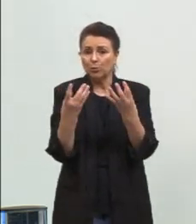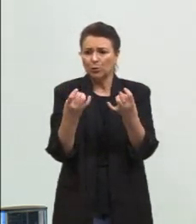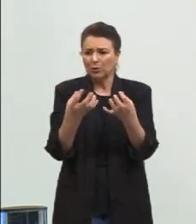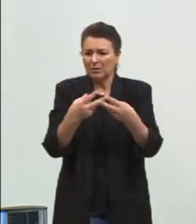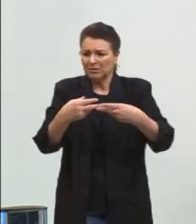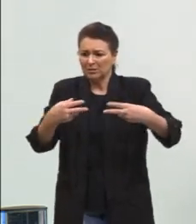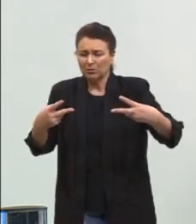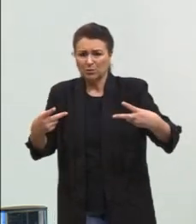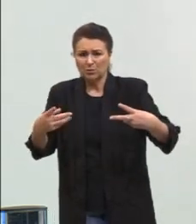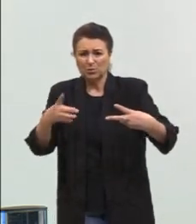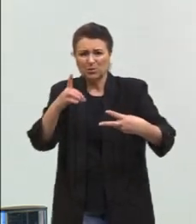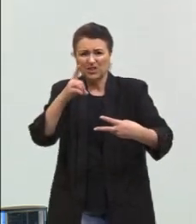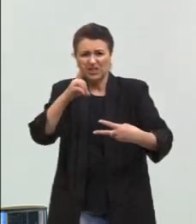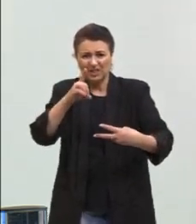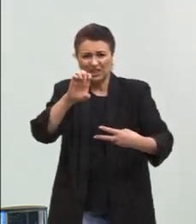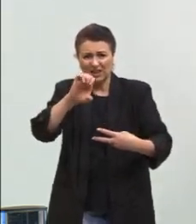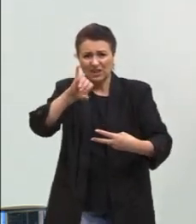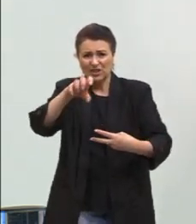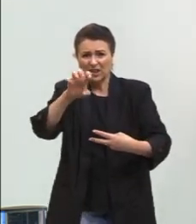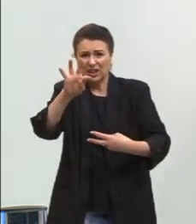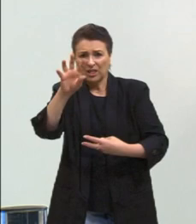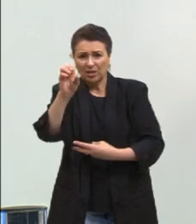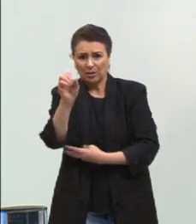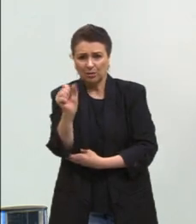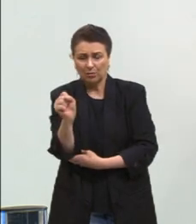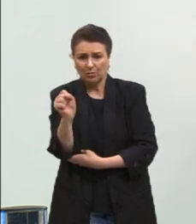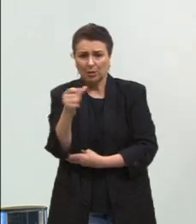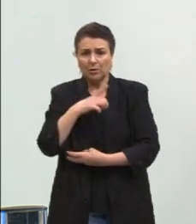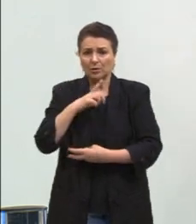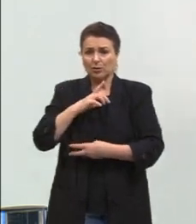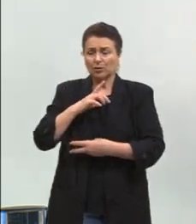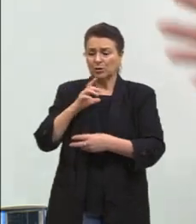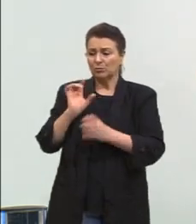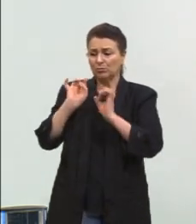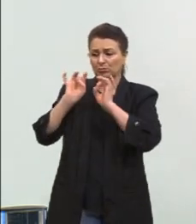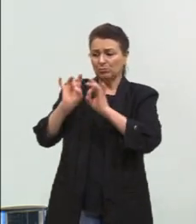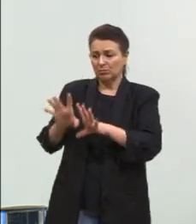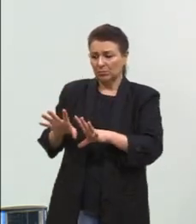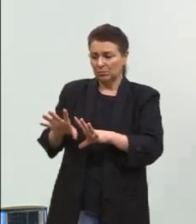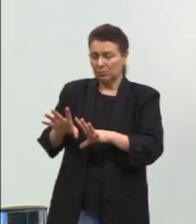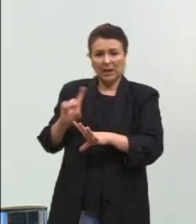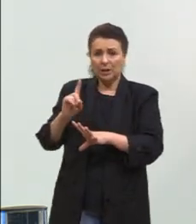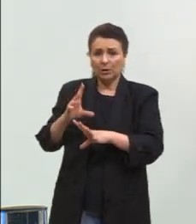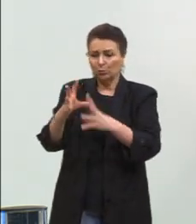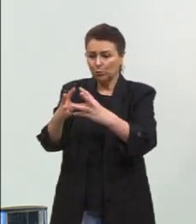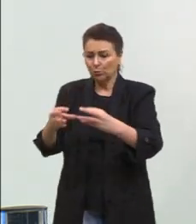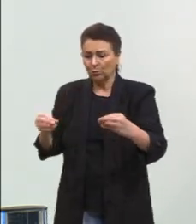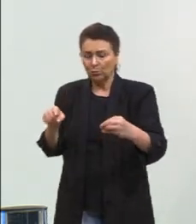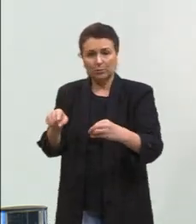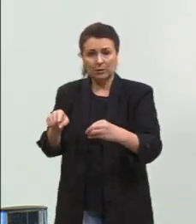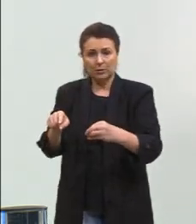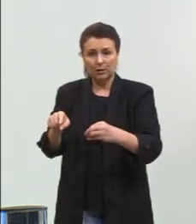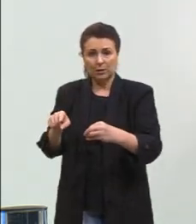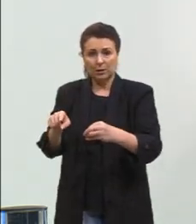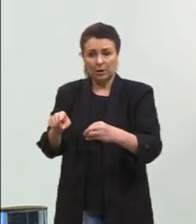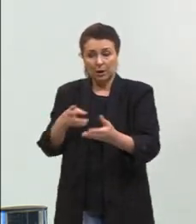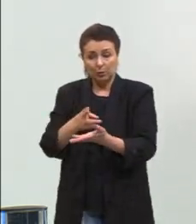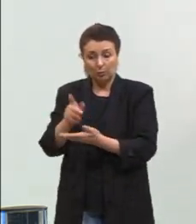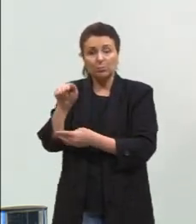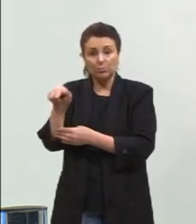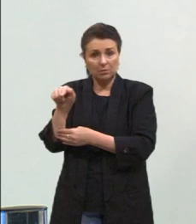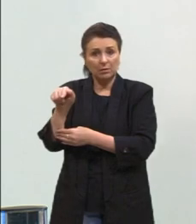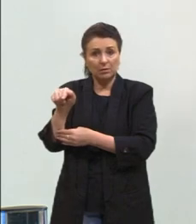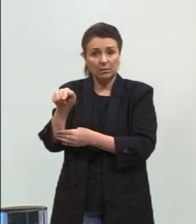né Essa questão e a gente não tem quando tu coloca no lixo não desaparece né vai para algum lugar a gente não vai